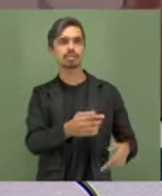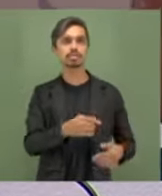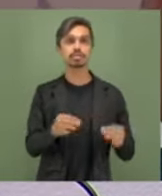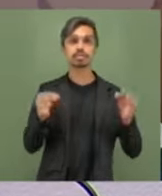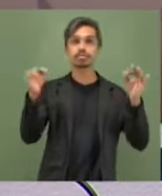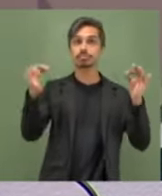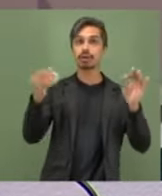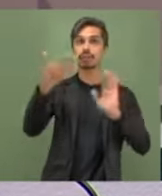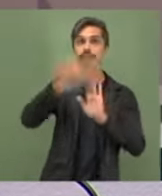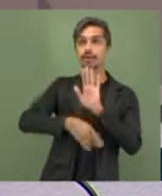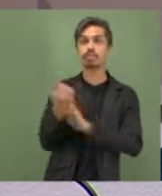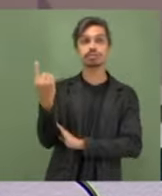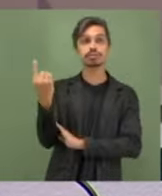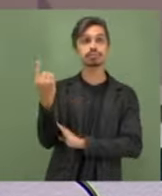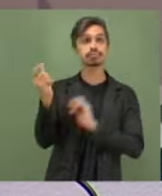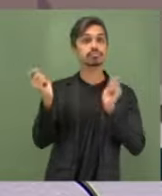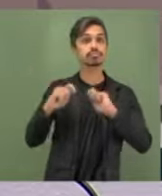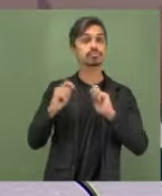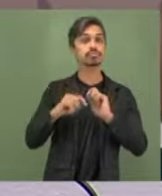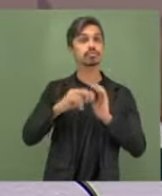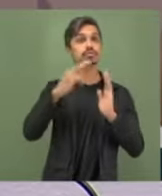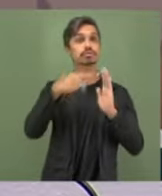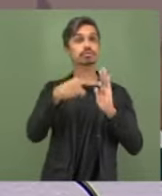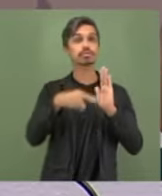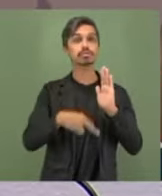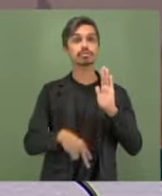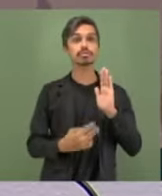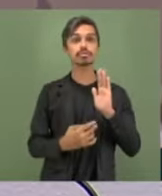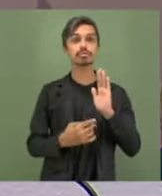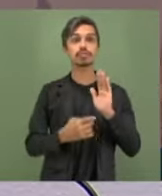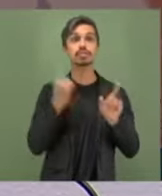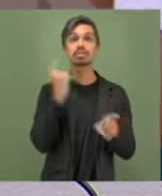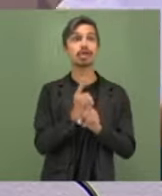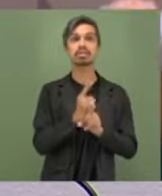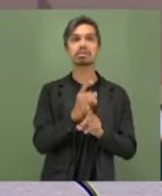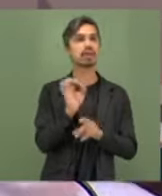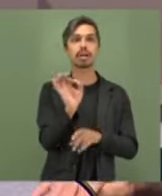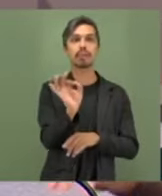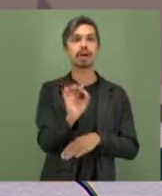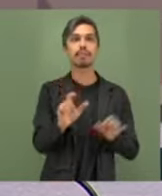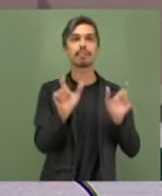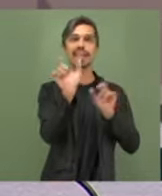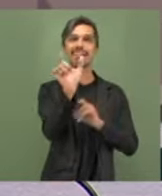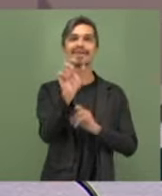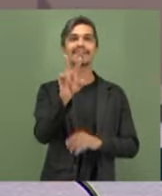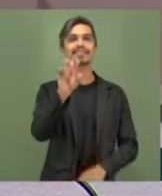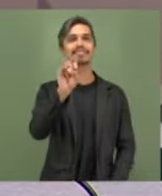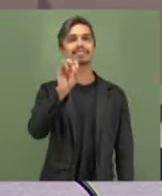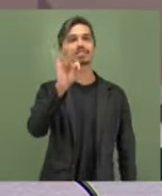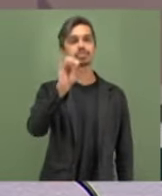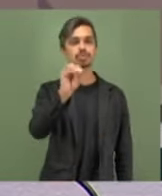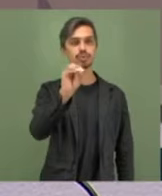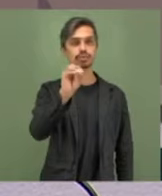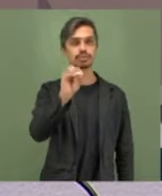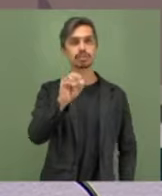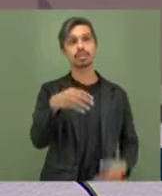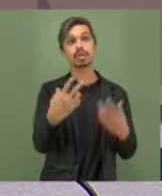a prova. Podem ler, eu poderei passar este documento, não encontram aqui a palavra visto. Então, as questões